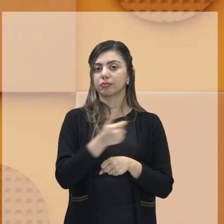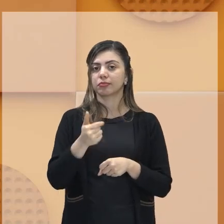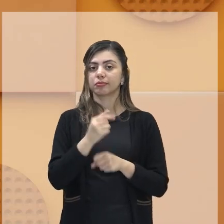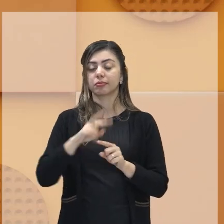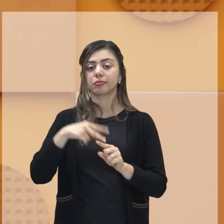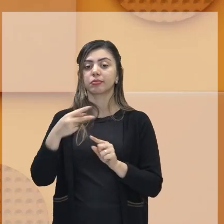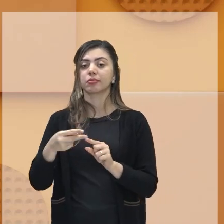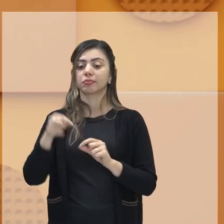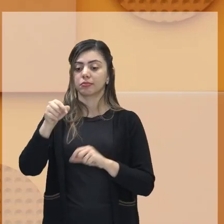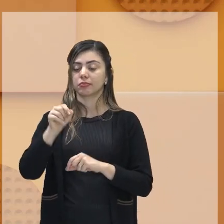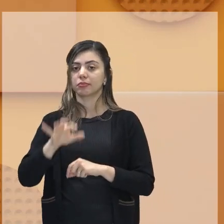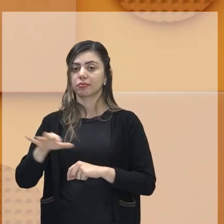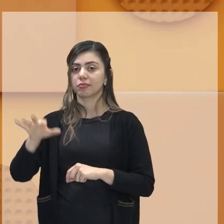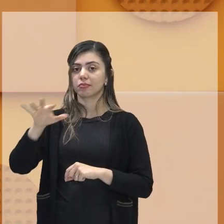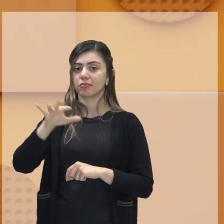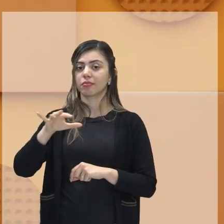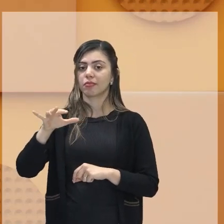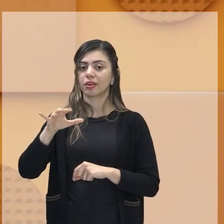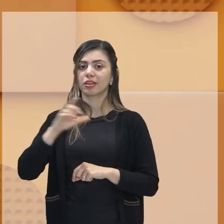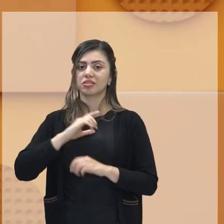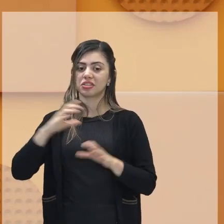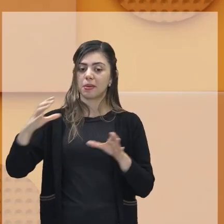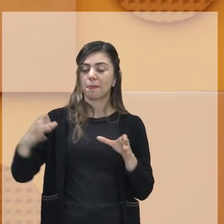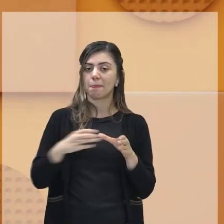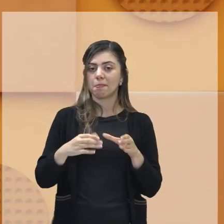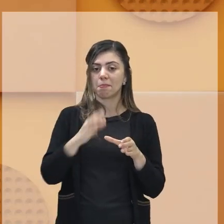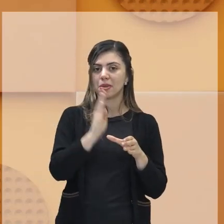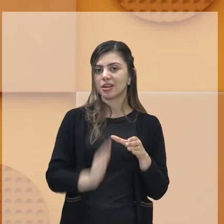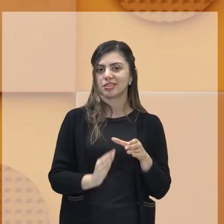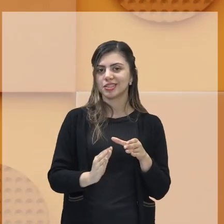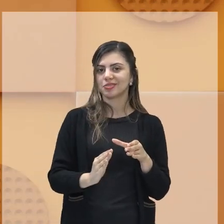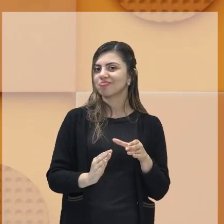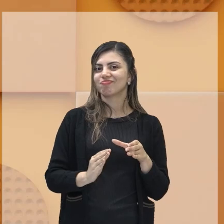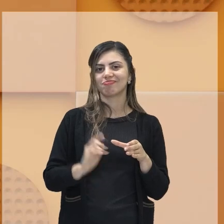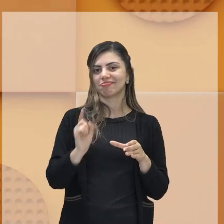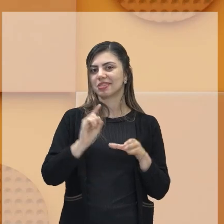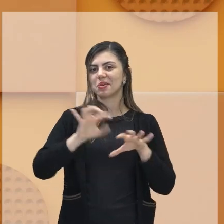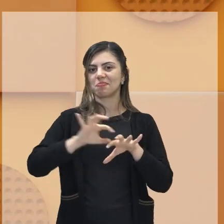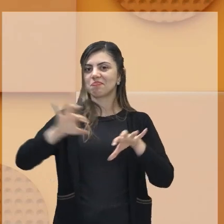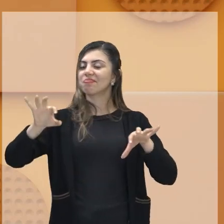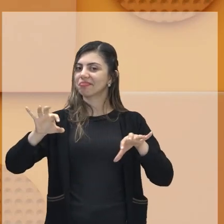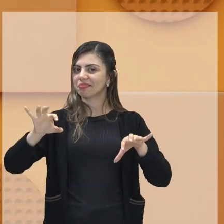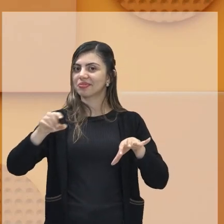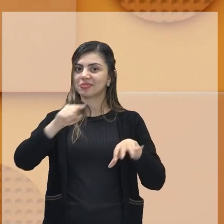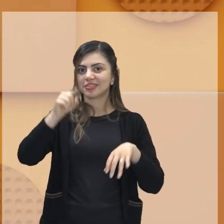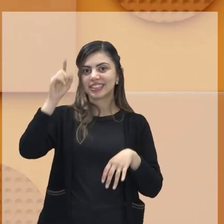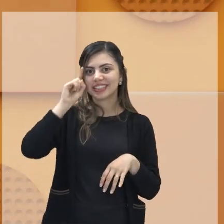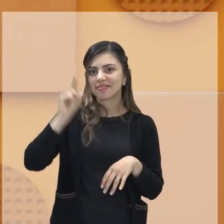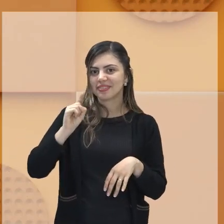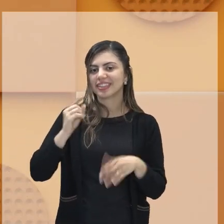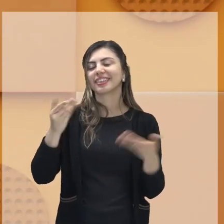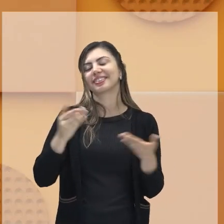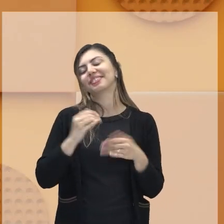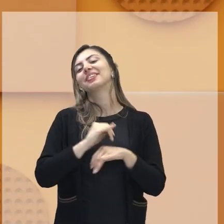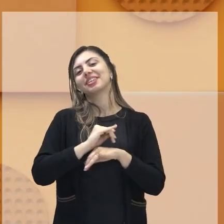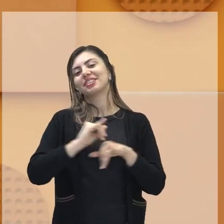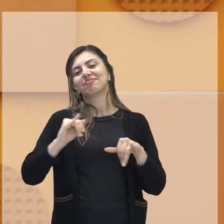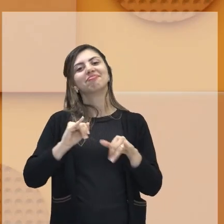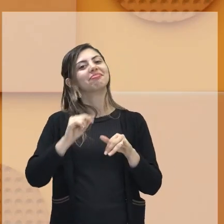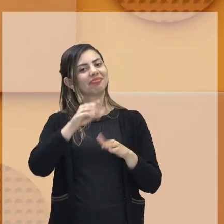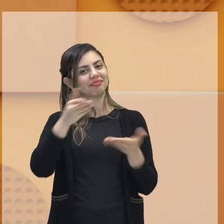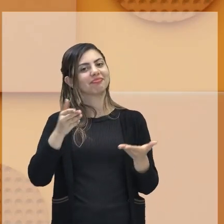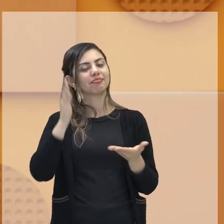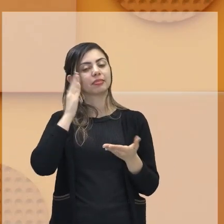nossa região ainda não fazia parte do Brasil. Não sabia? Tá sabendo agora, tá? Somente